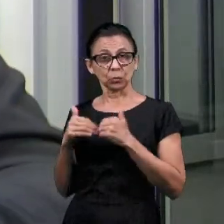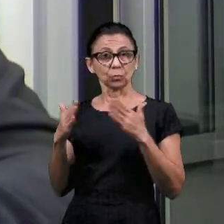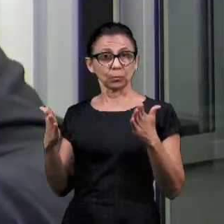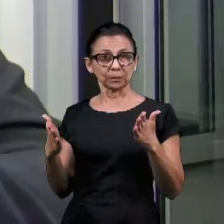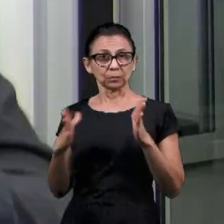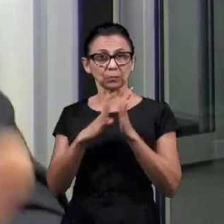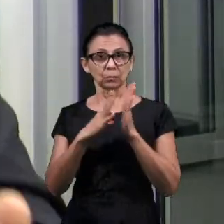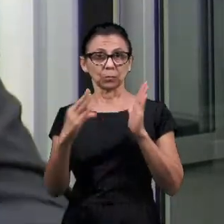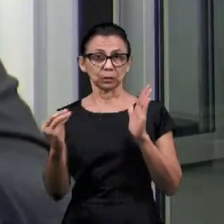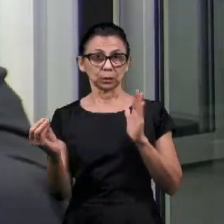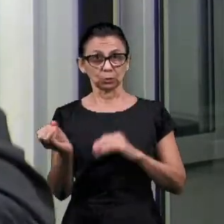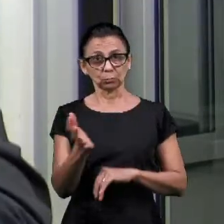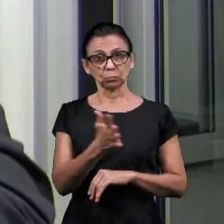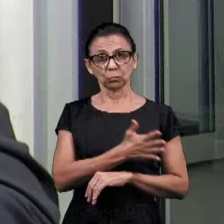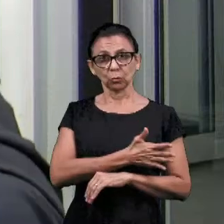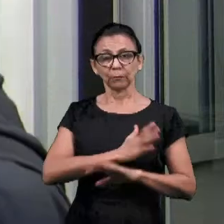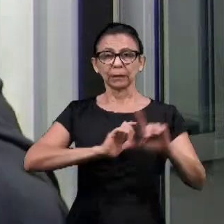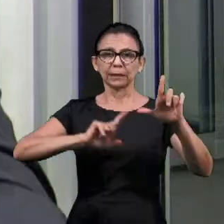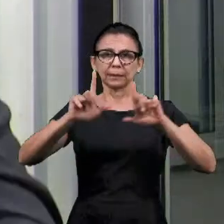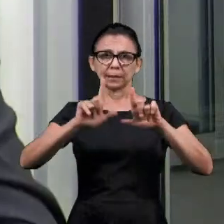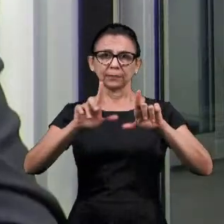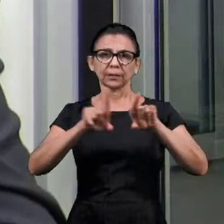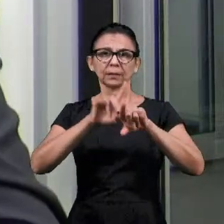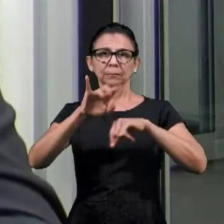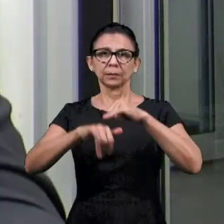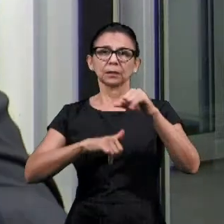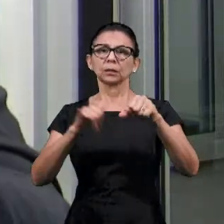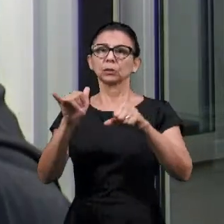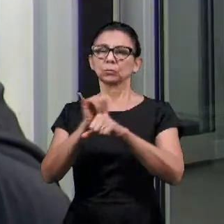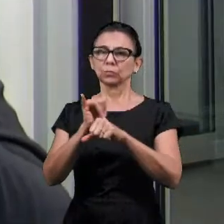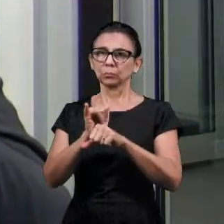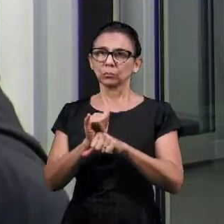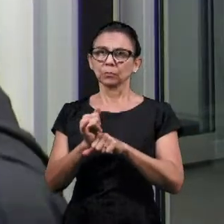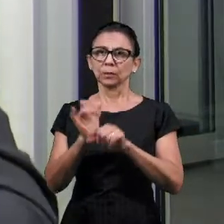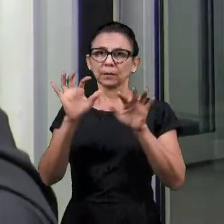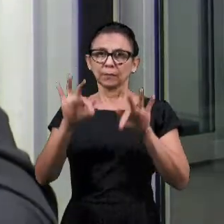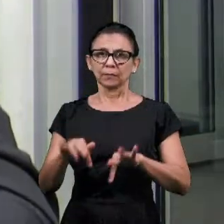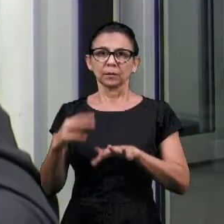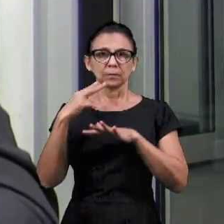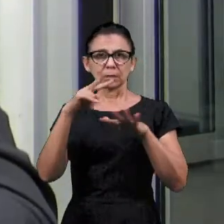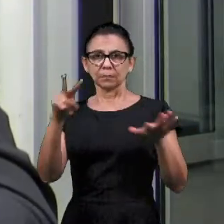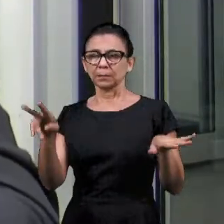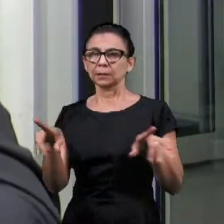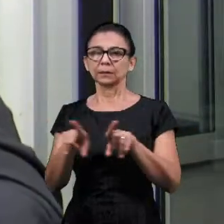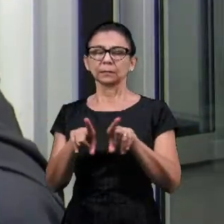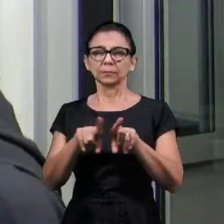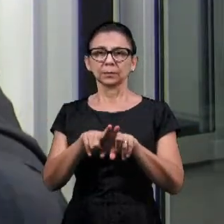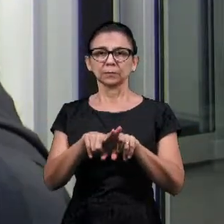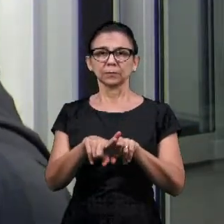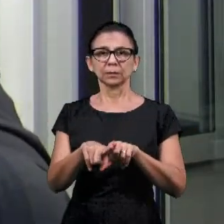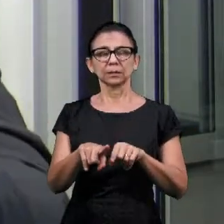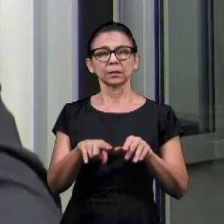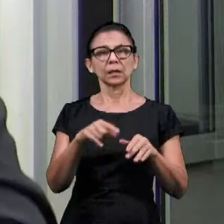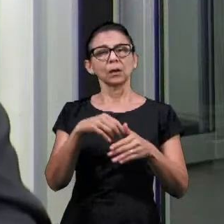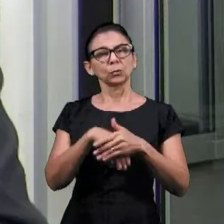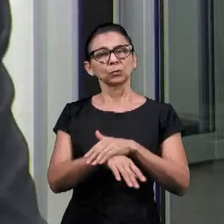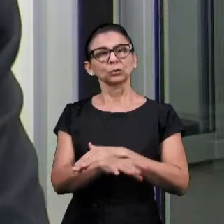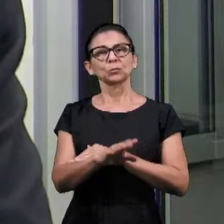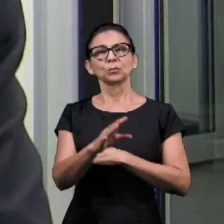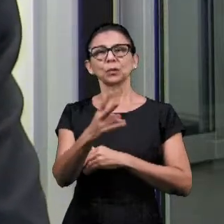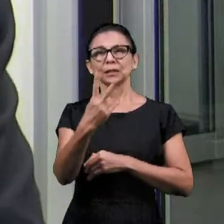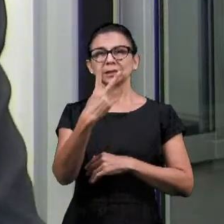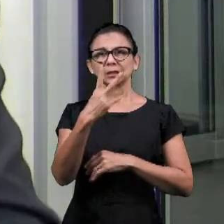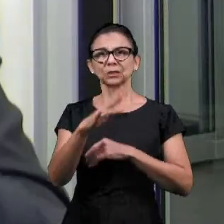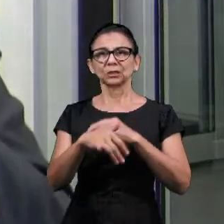modelo, tanto pela TV quanto no YouTube, esse final de semana também. Então você que está acostumado a assistir pelo YouTube, a partir da